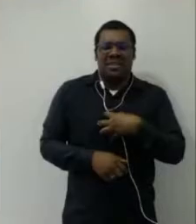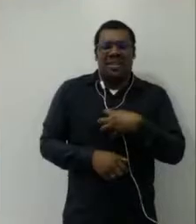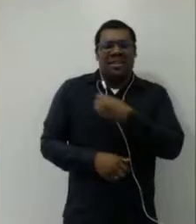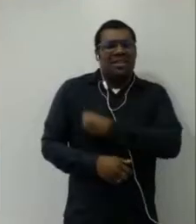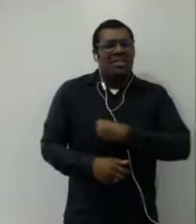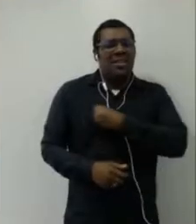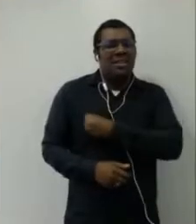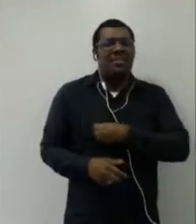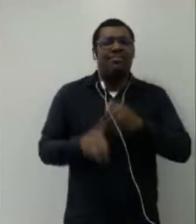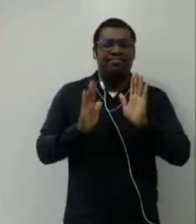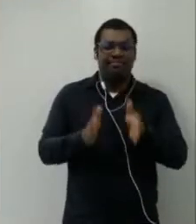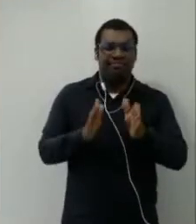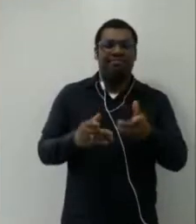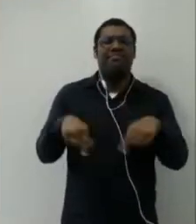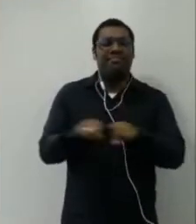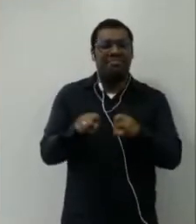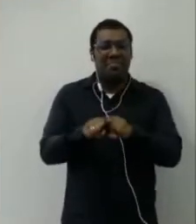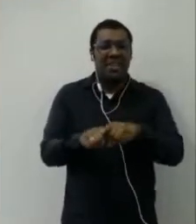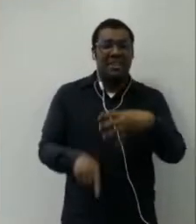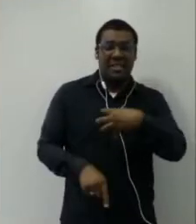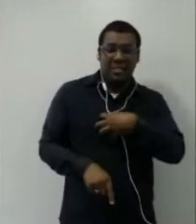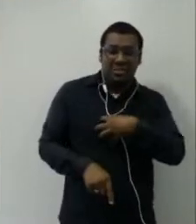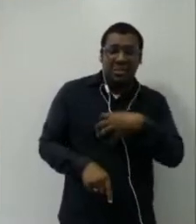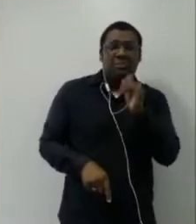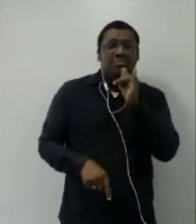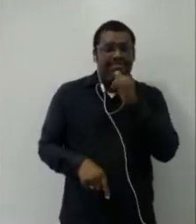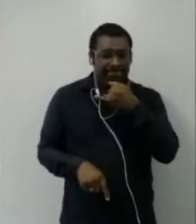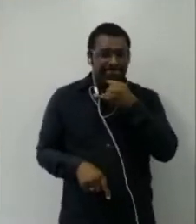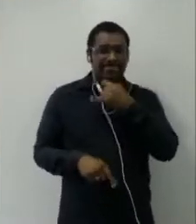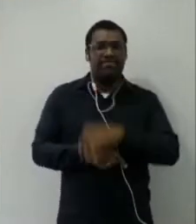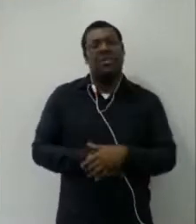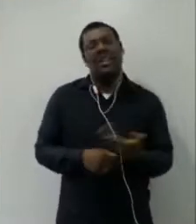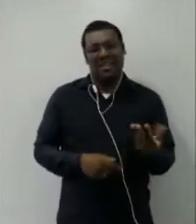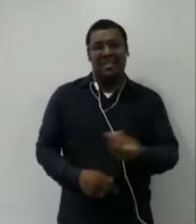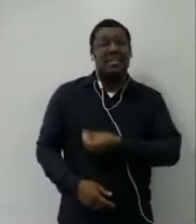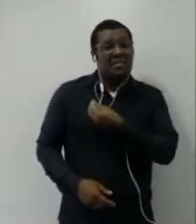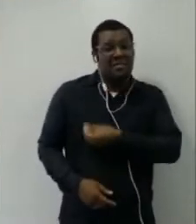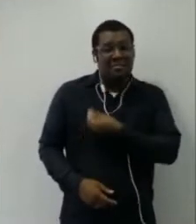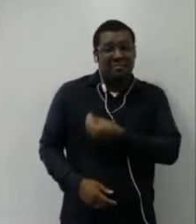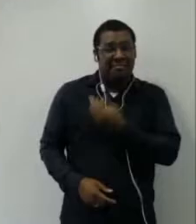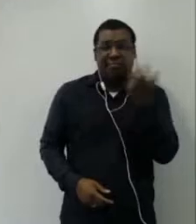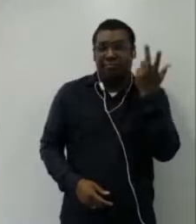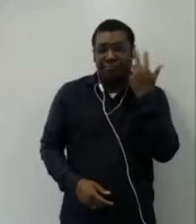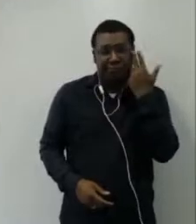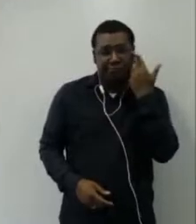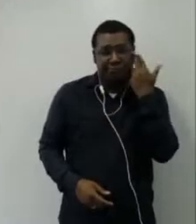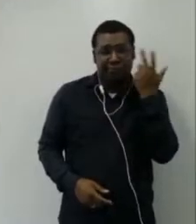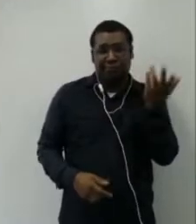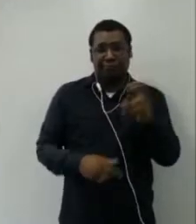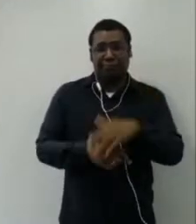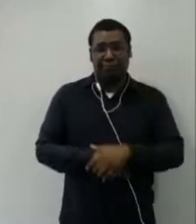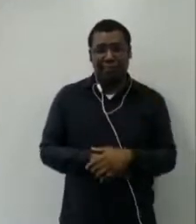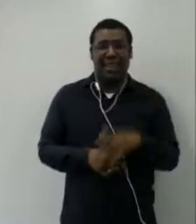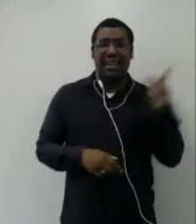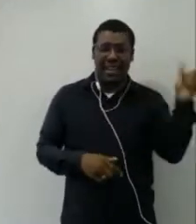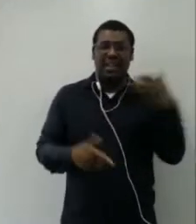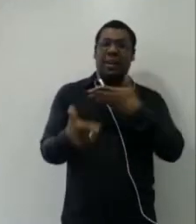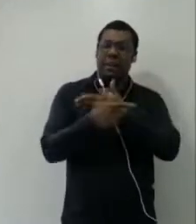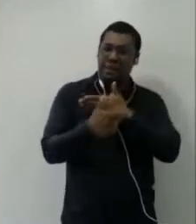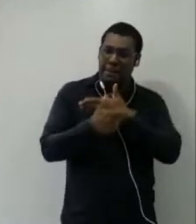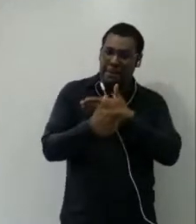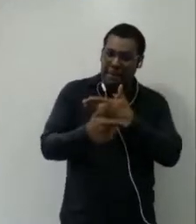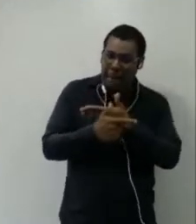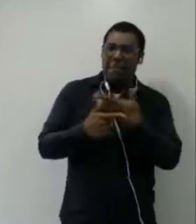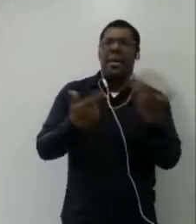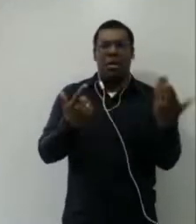de um sentimento de perda. Compreendemos que a vida é assim, que ele está, que a missão foi cumprida e ele